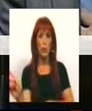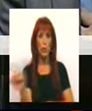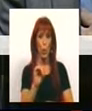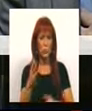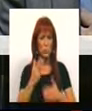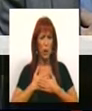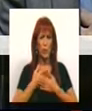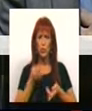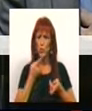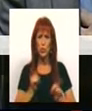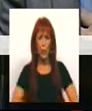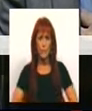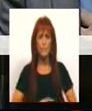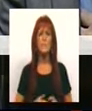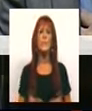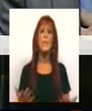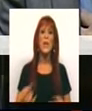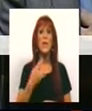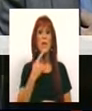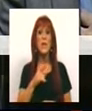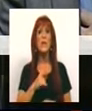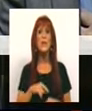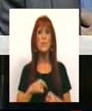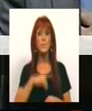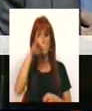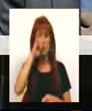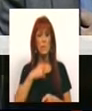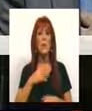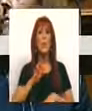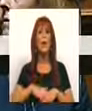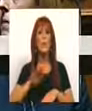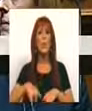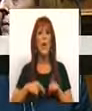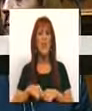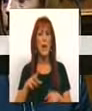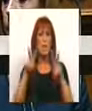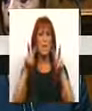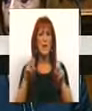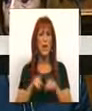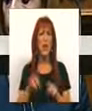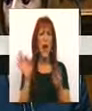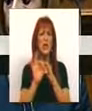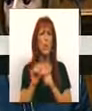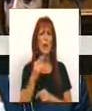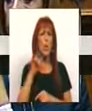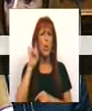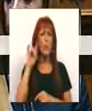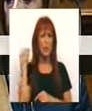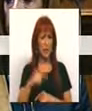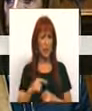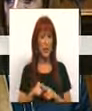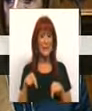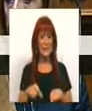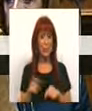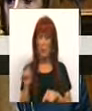na escola de todos e dizer se lembrar rapidamente esta matéria há um aspecto muito importante no